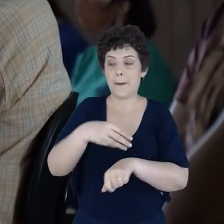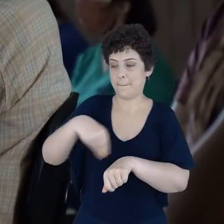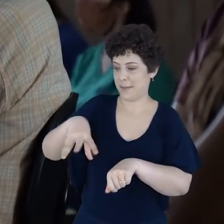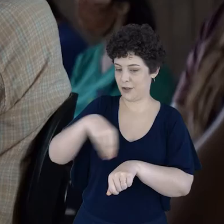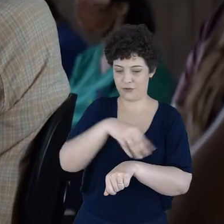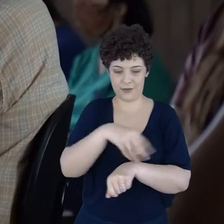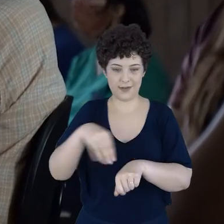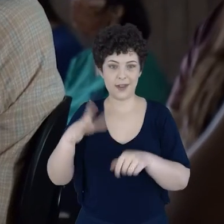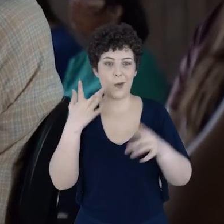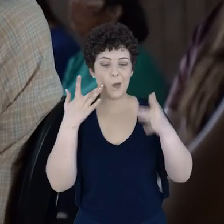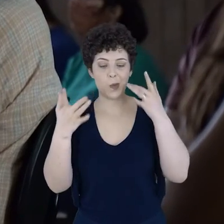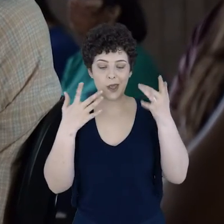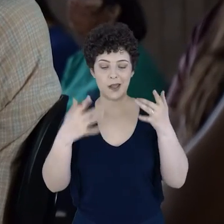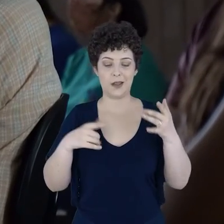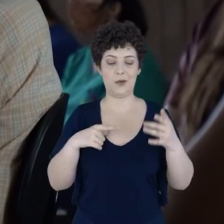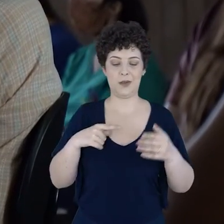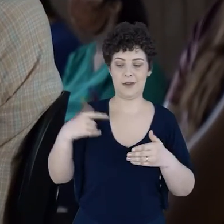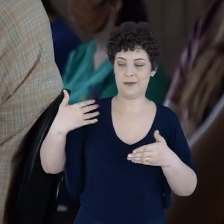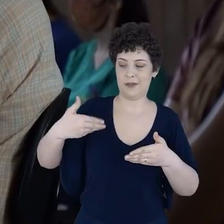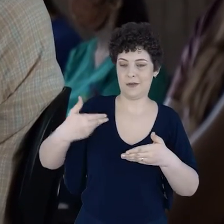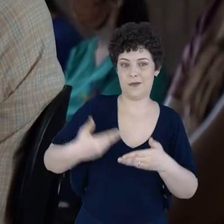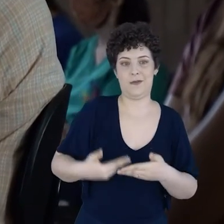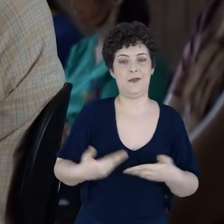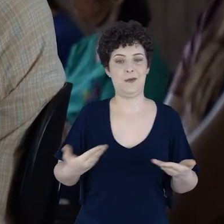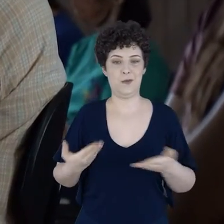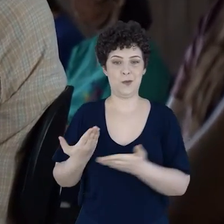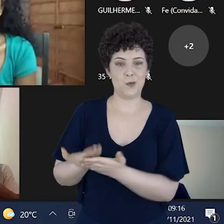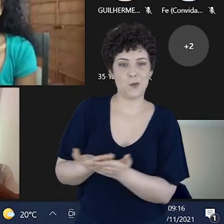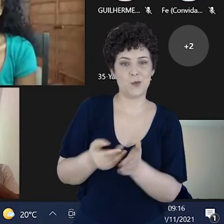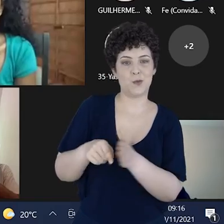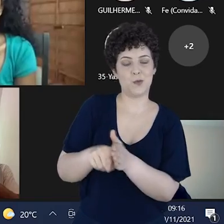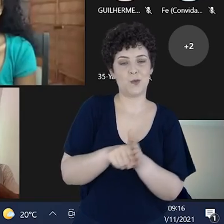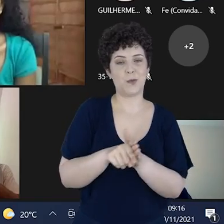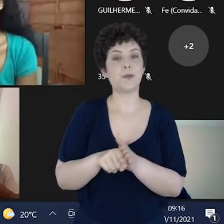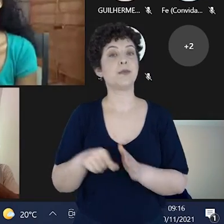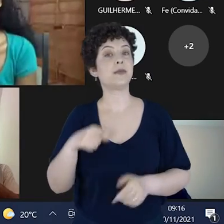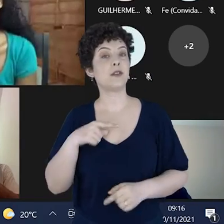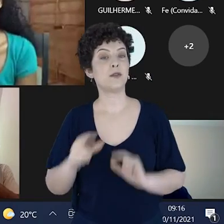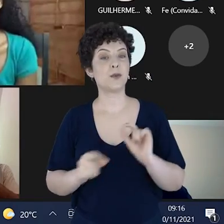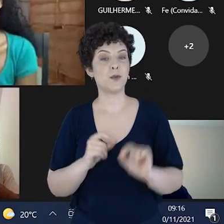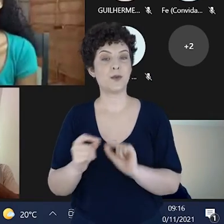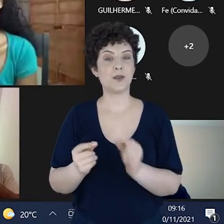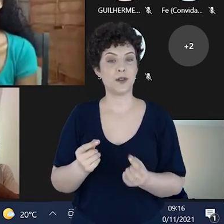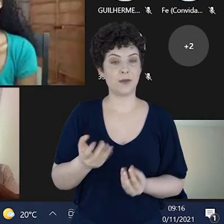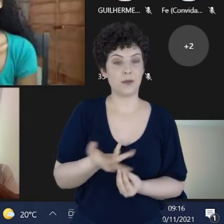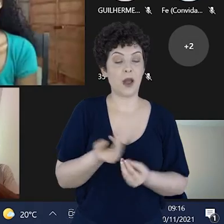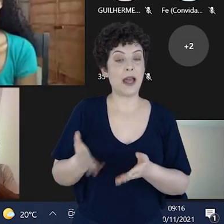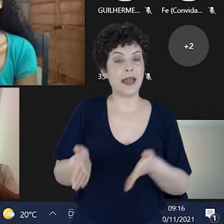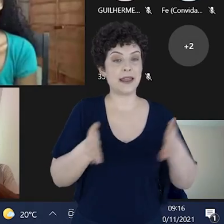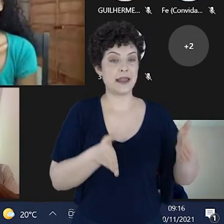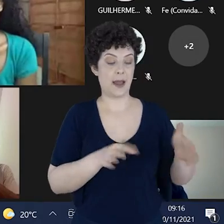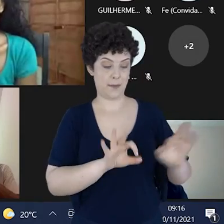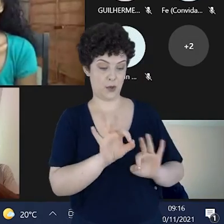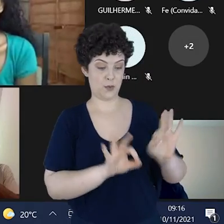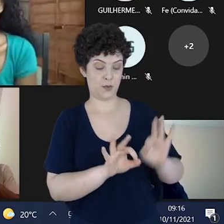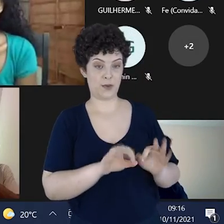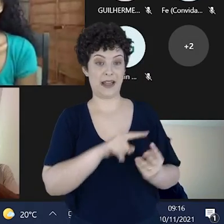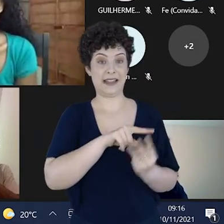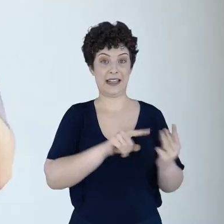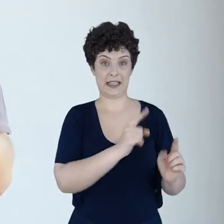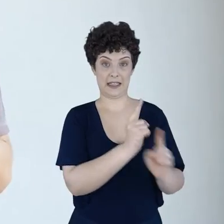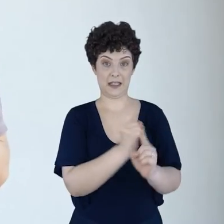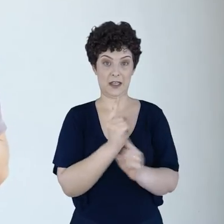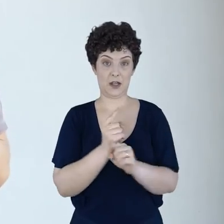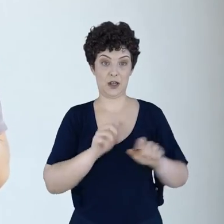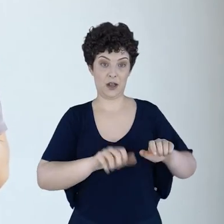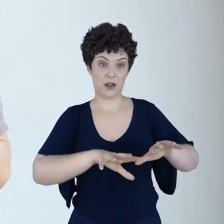questões de mediação teatral que apareceram em decorrência do estudo sobre o espectador, a gente teve uma outra etapa do projeto. Entrelaça os dedos.